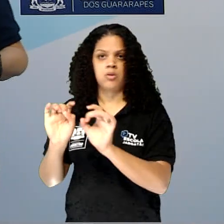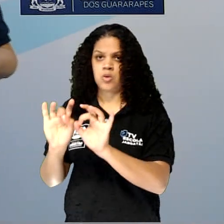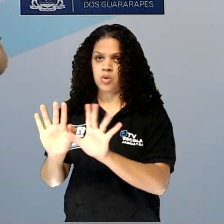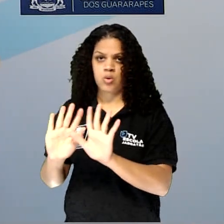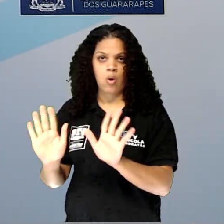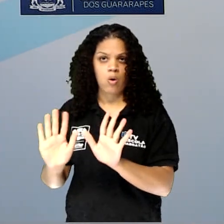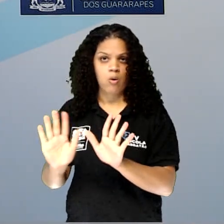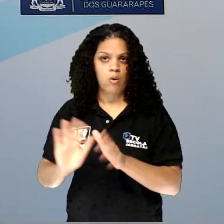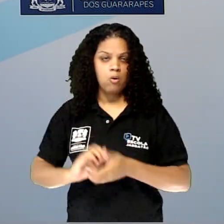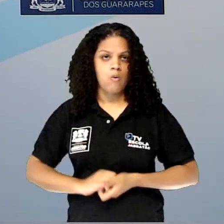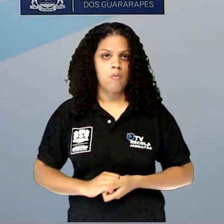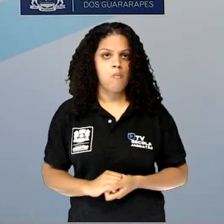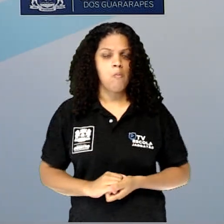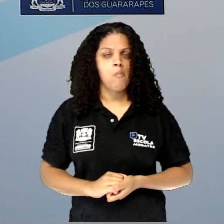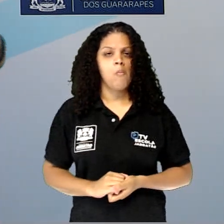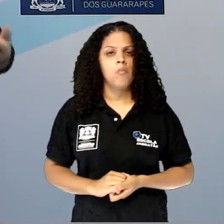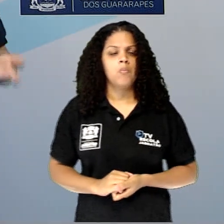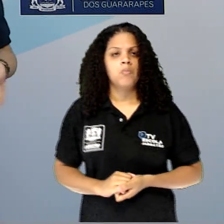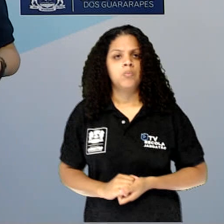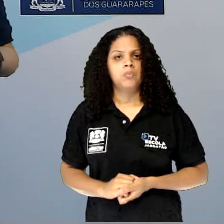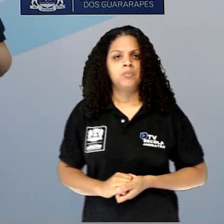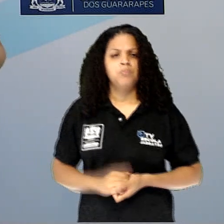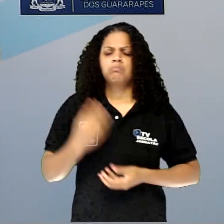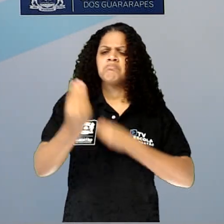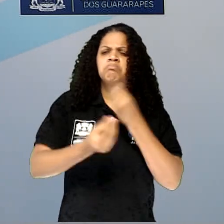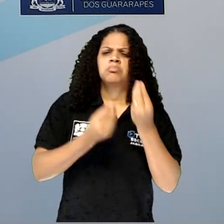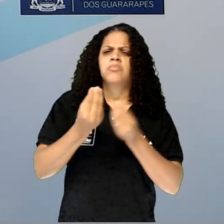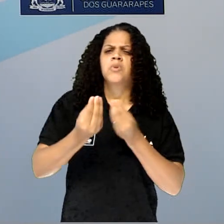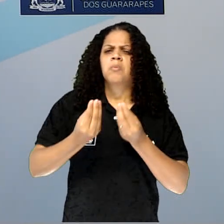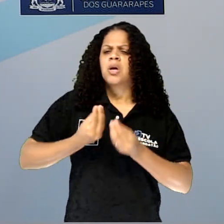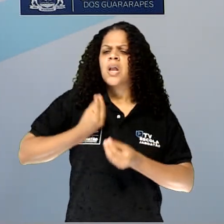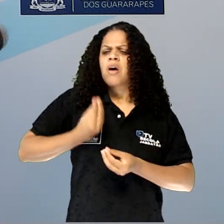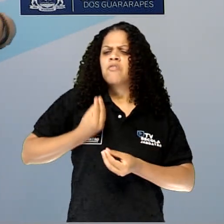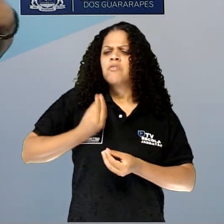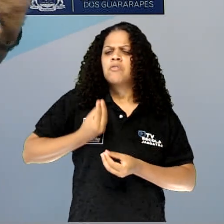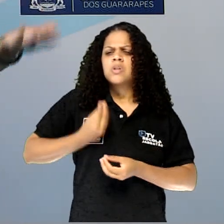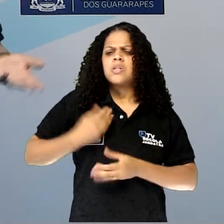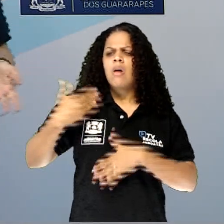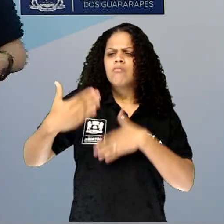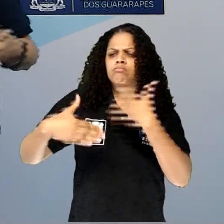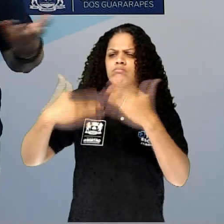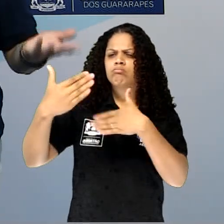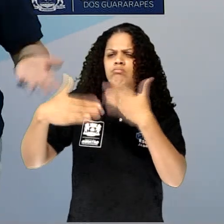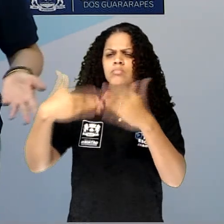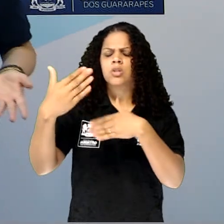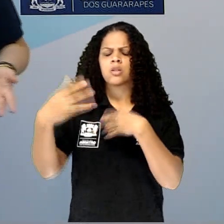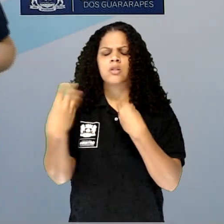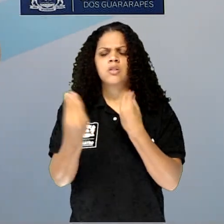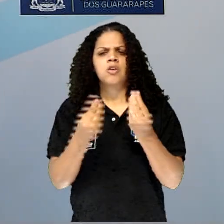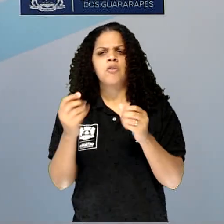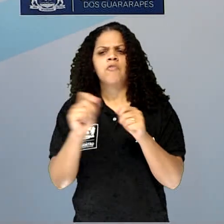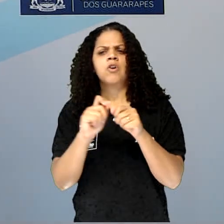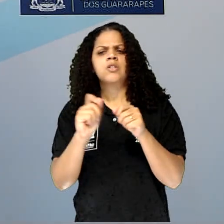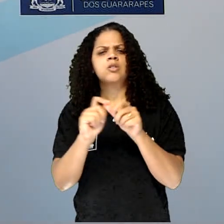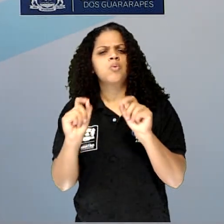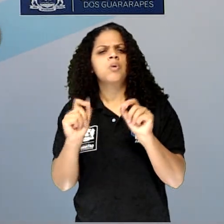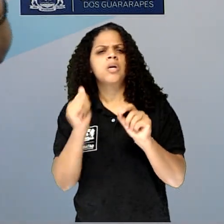romana. Mas como é que era a vida dessas mulheres, no dia a dia? O que é que elas faziam,